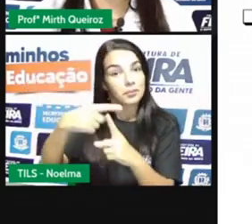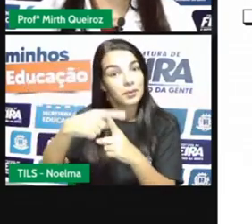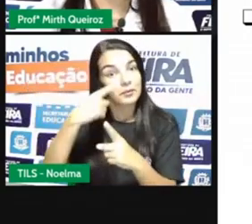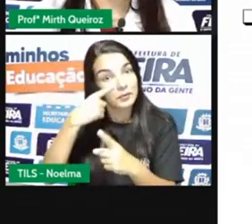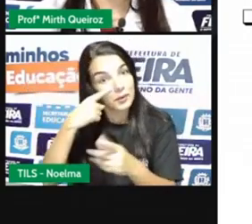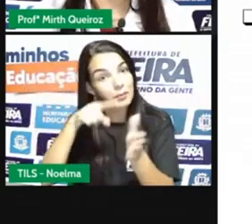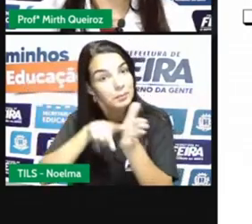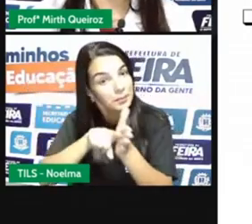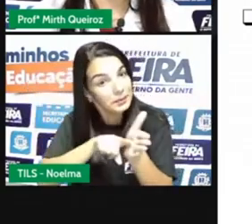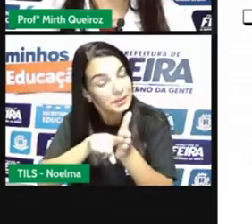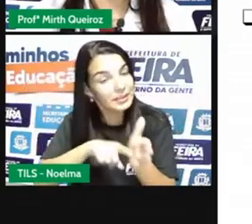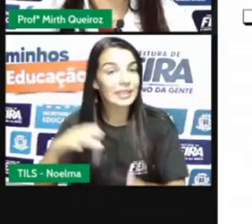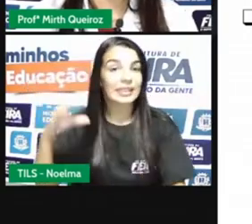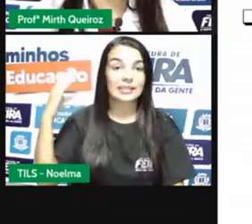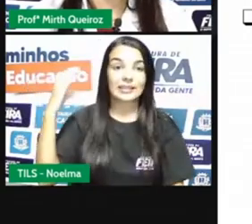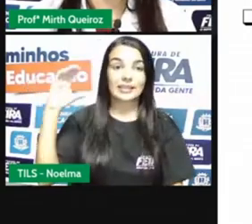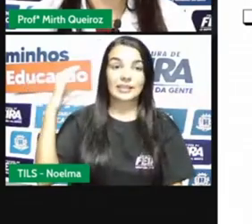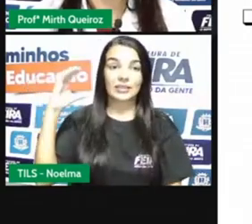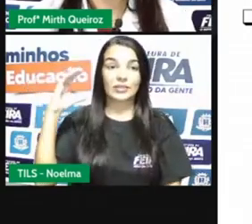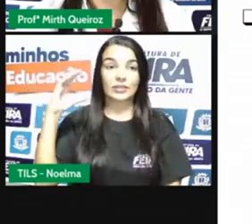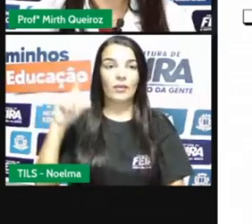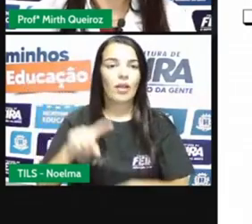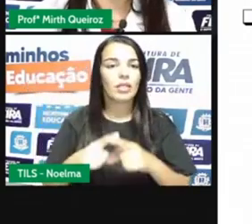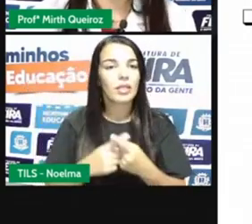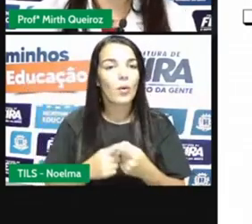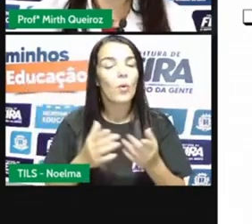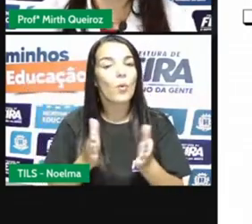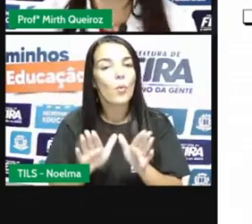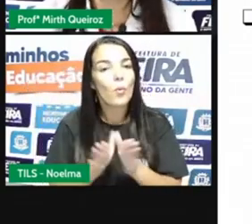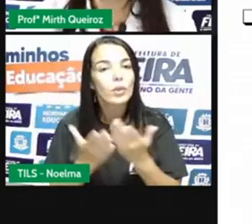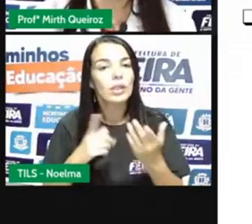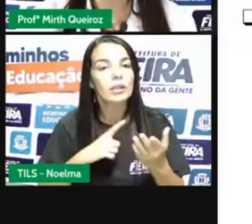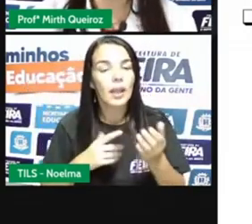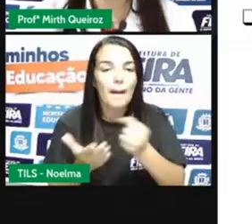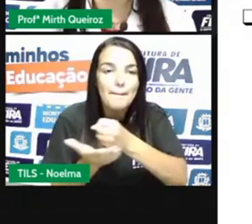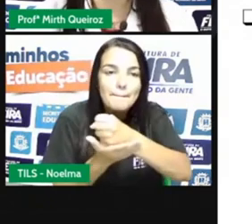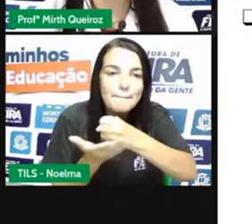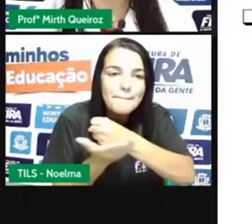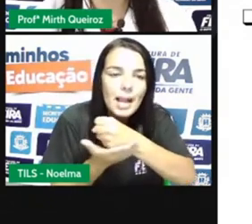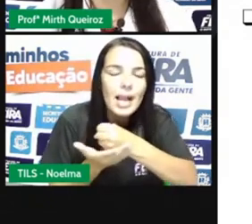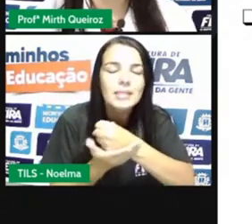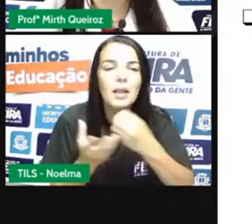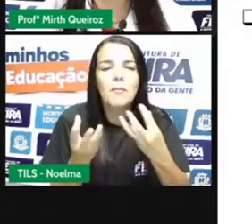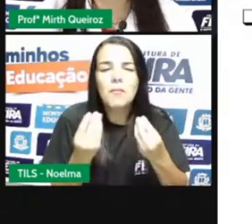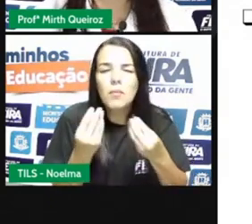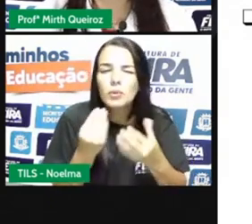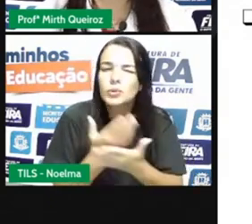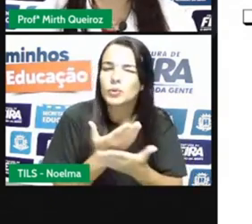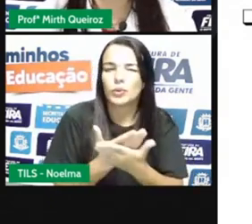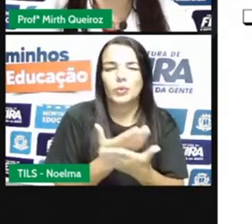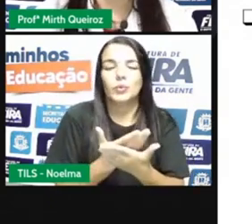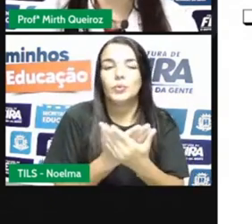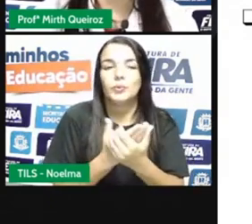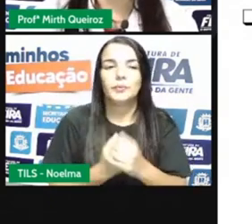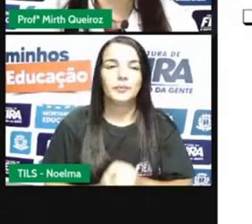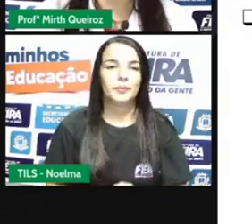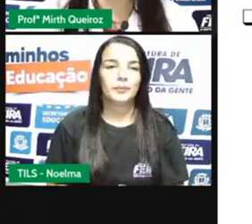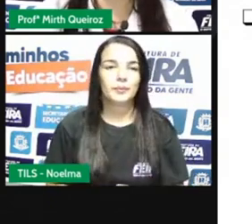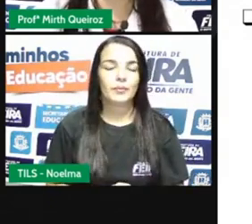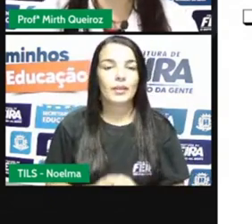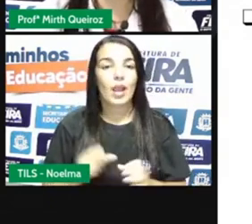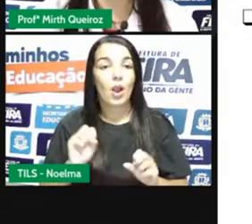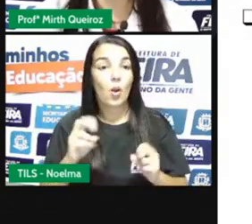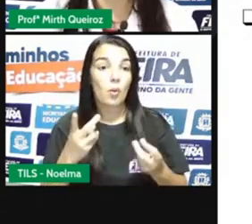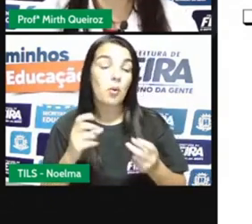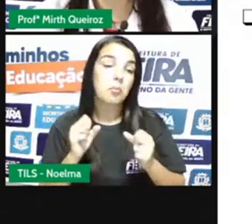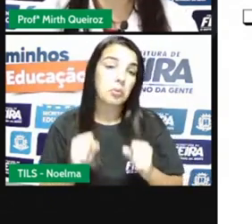científicas. Então, quando se cria teoria de algo, é com base em muita, muita, muita pesquisa, muitos estudos mesmo. ou pode